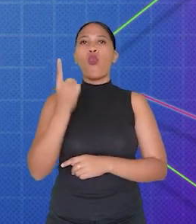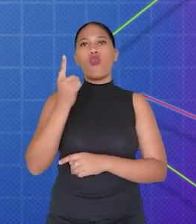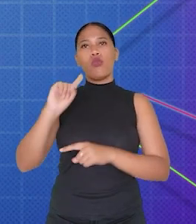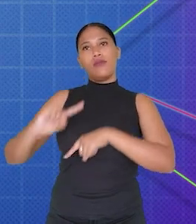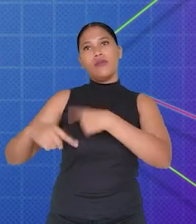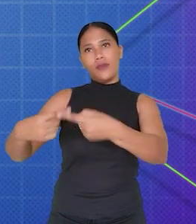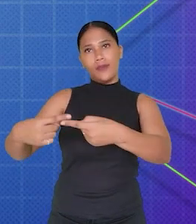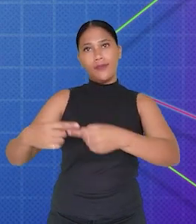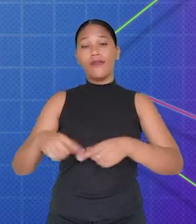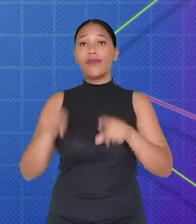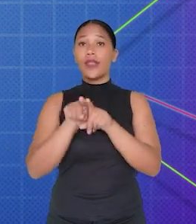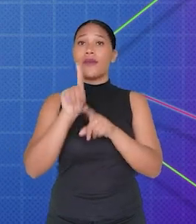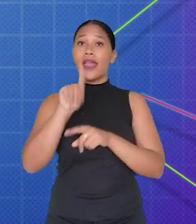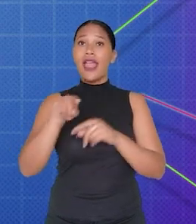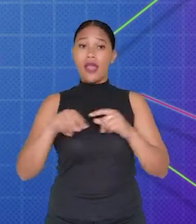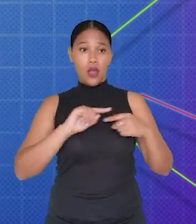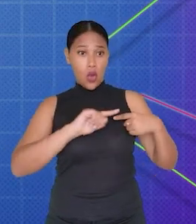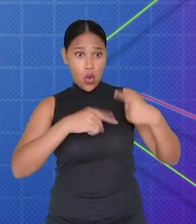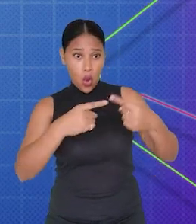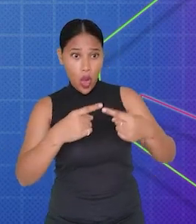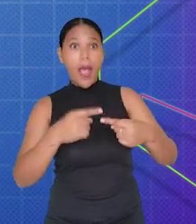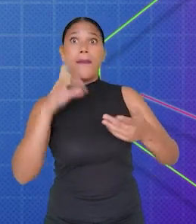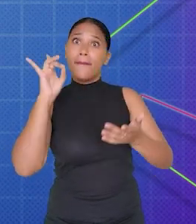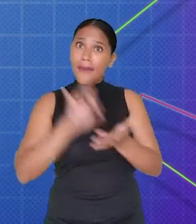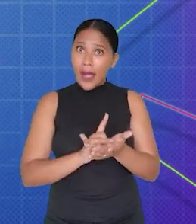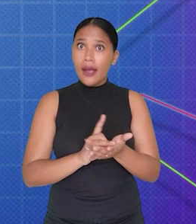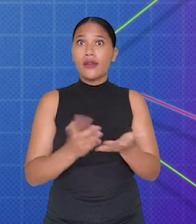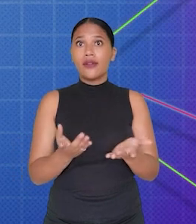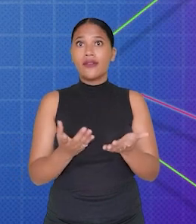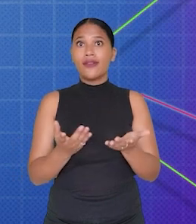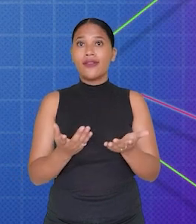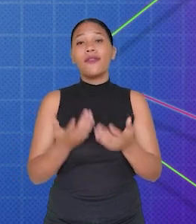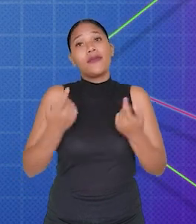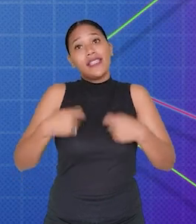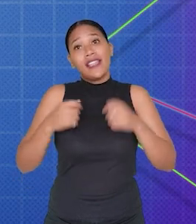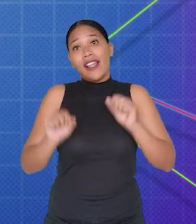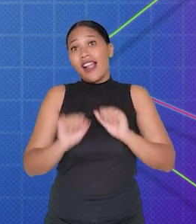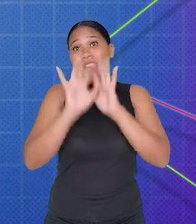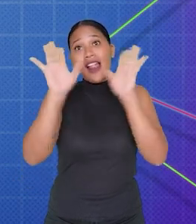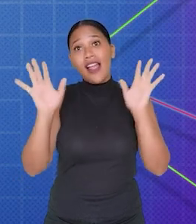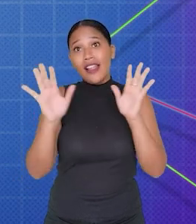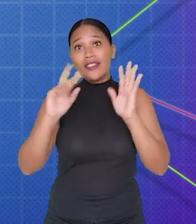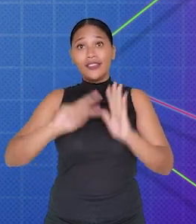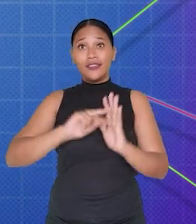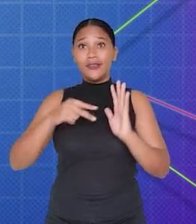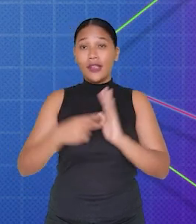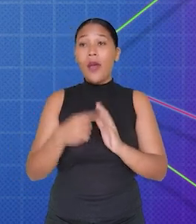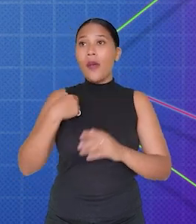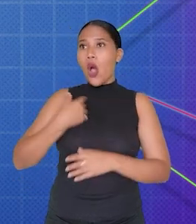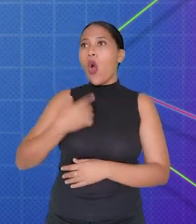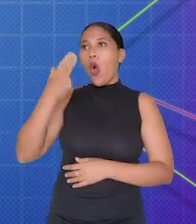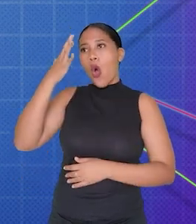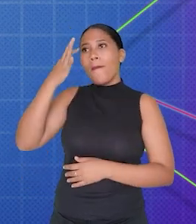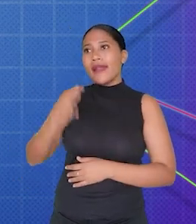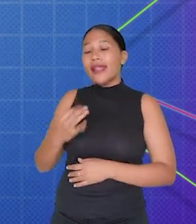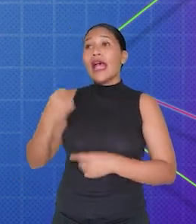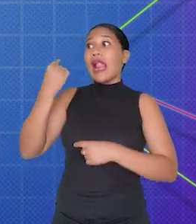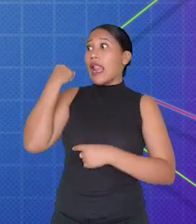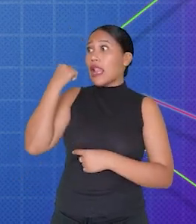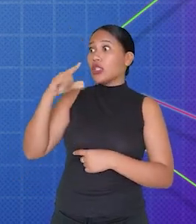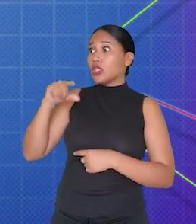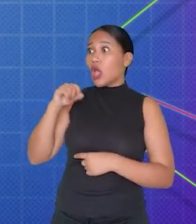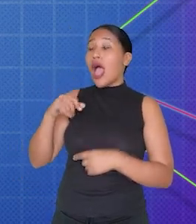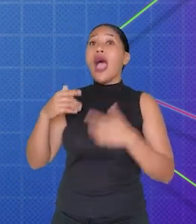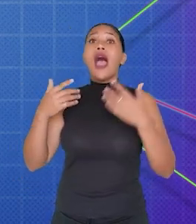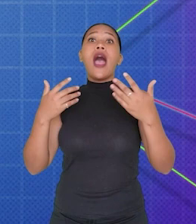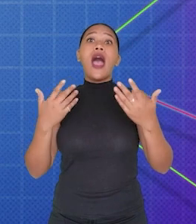únicas. Tornar as decisões consequentes. As consequências precisam ser claras e significativas para que o jogador compreenda o